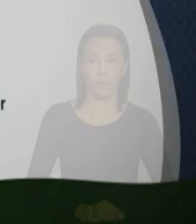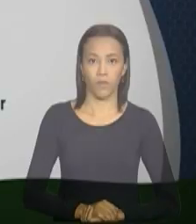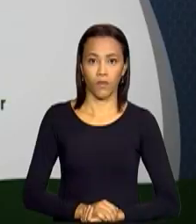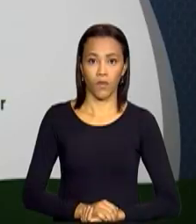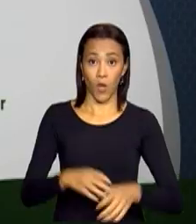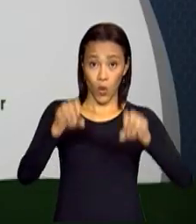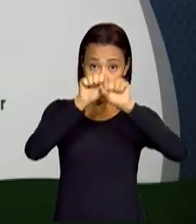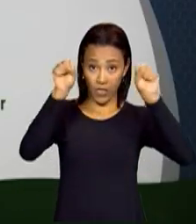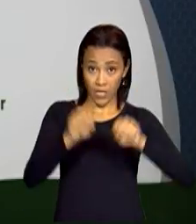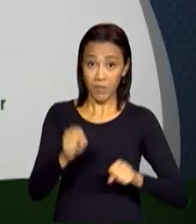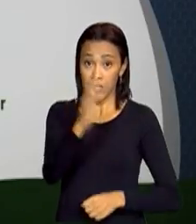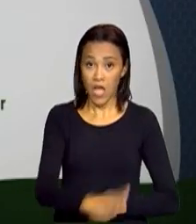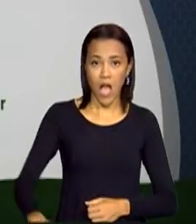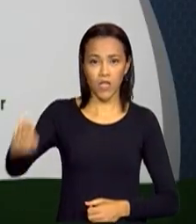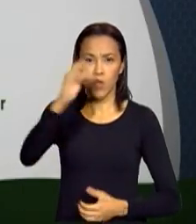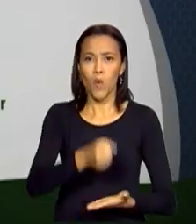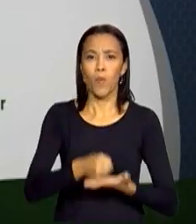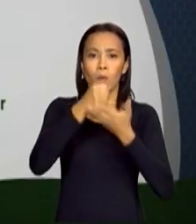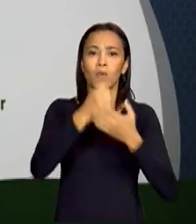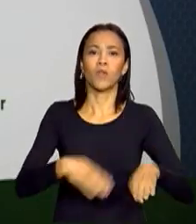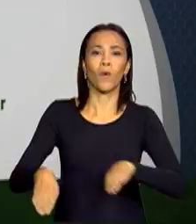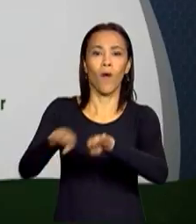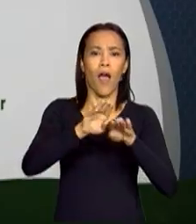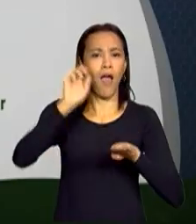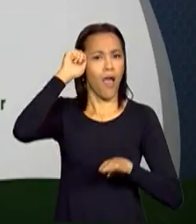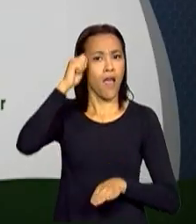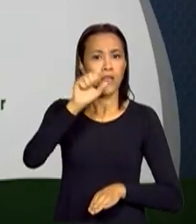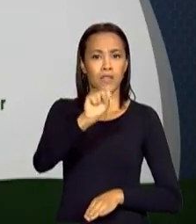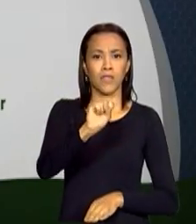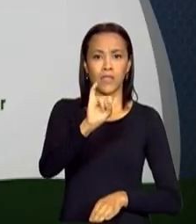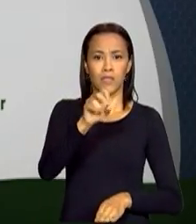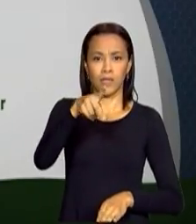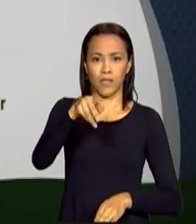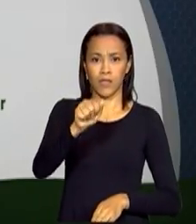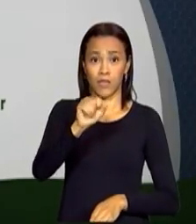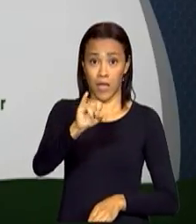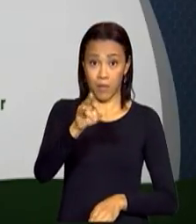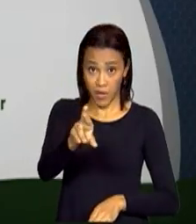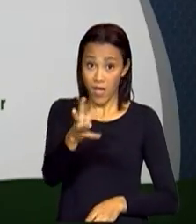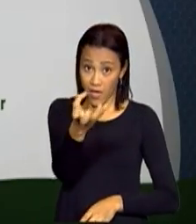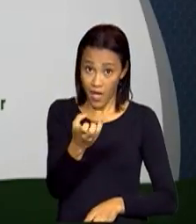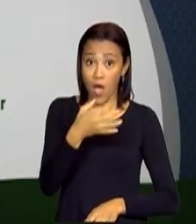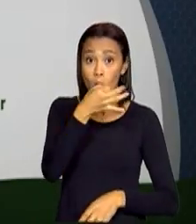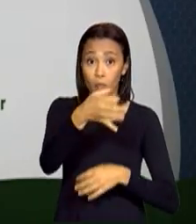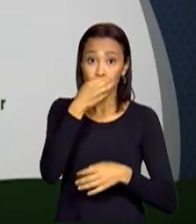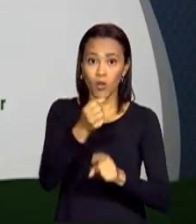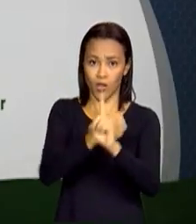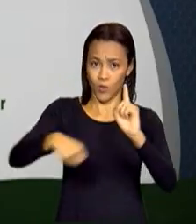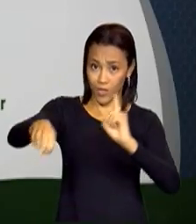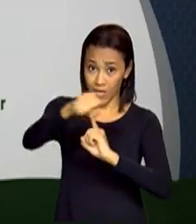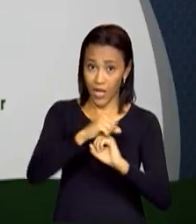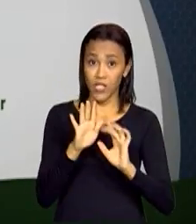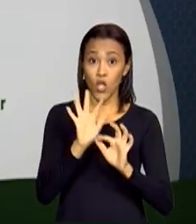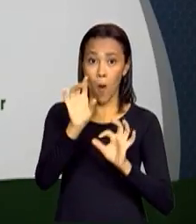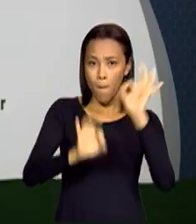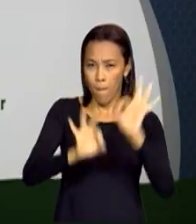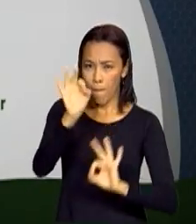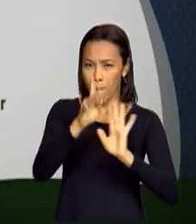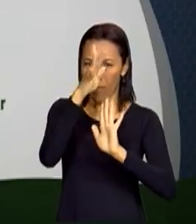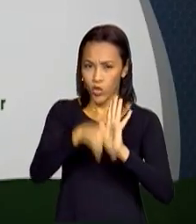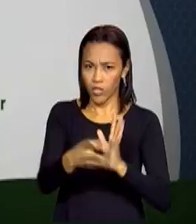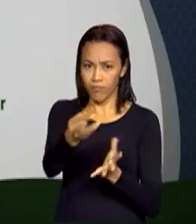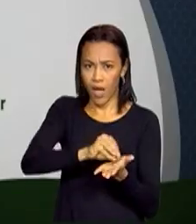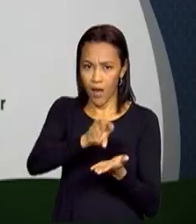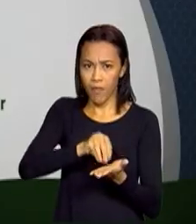O Sistema Nacional de Promoção de Igualdade Racial, o SINAPIR, quer que a sociedade civil participe da elaboração final do seu projeto